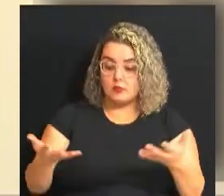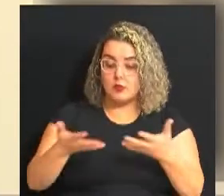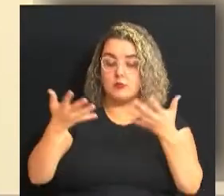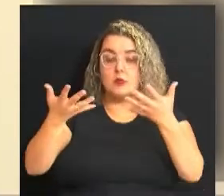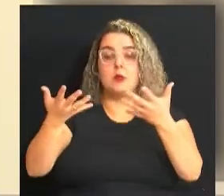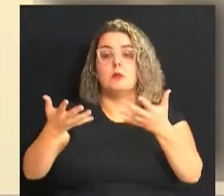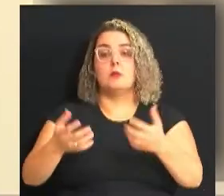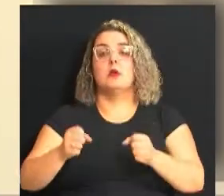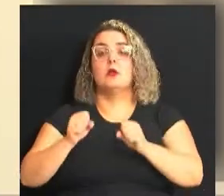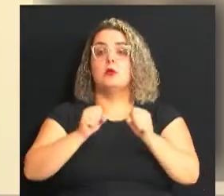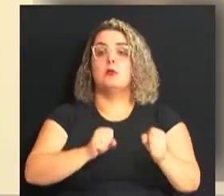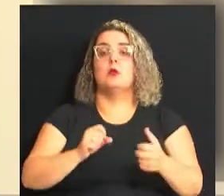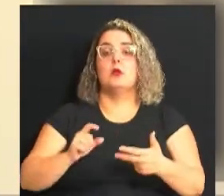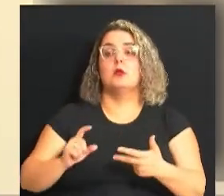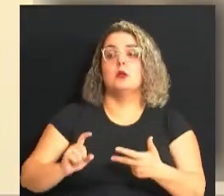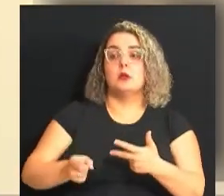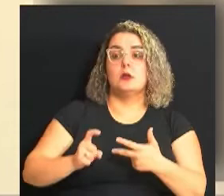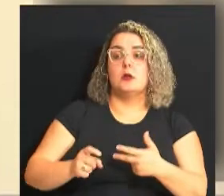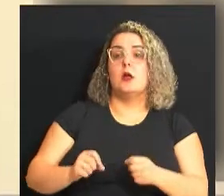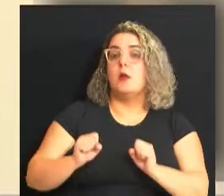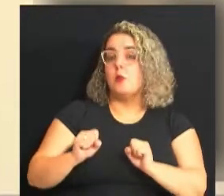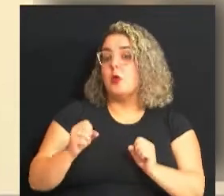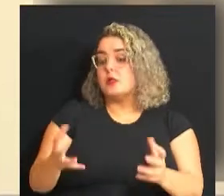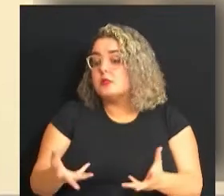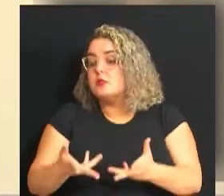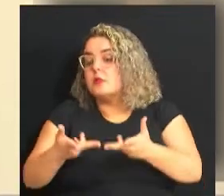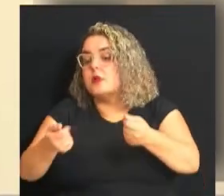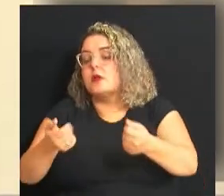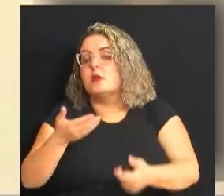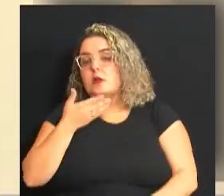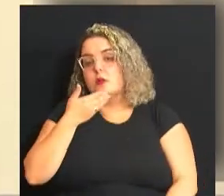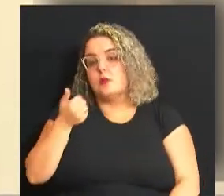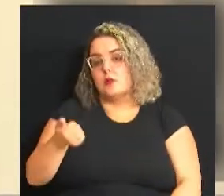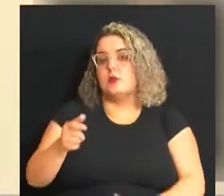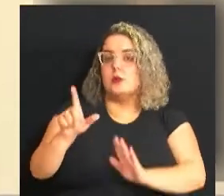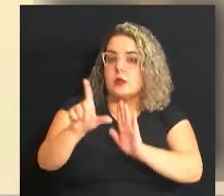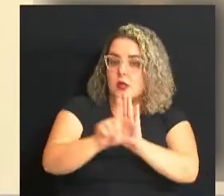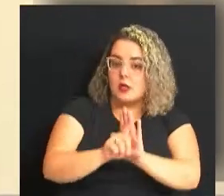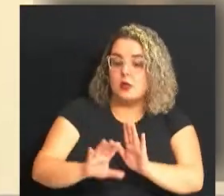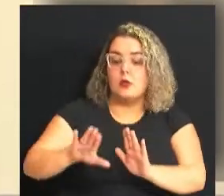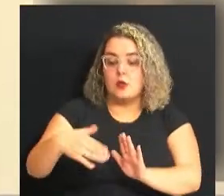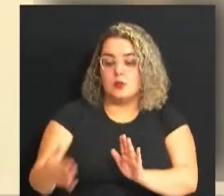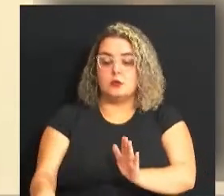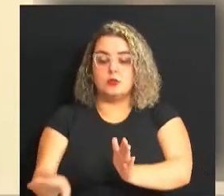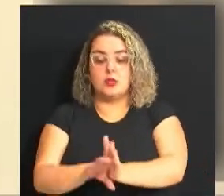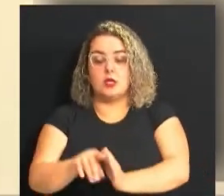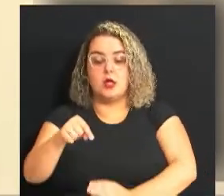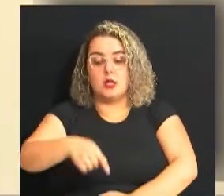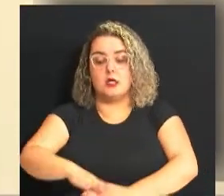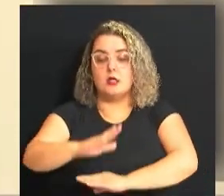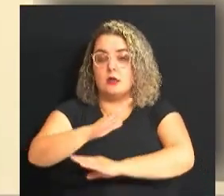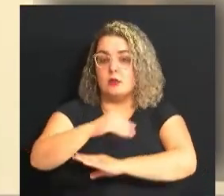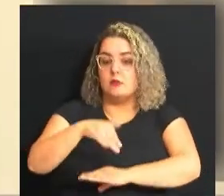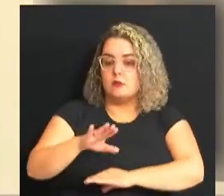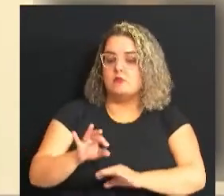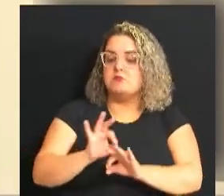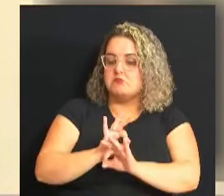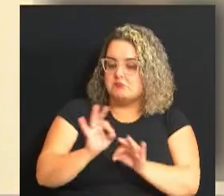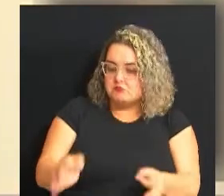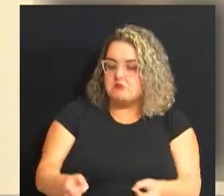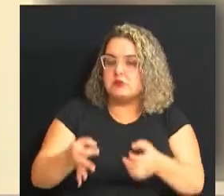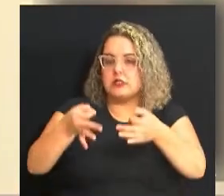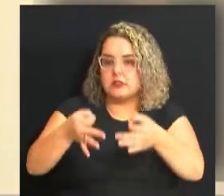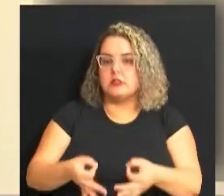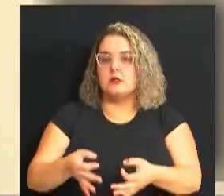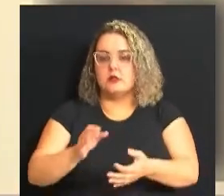Poder Executivo possa aperfeiçoar essas leis, para quando ela chegar aqui na casa, elas estejam mais formatadas e mais